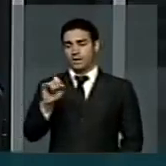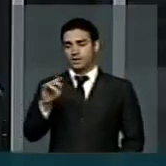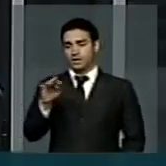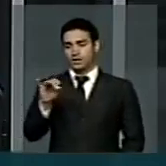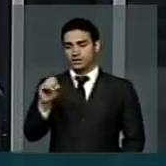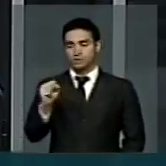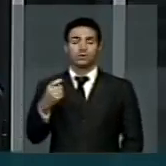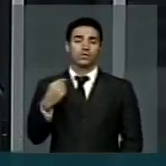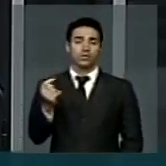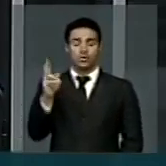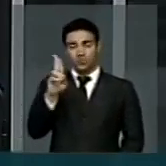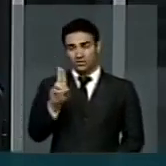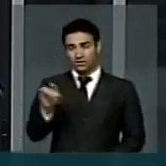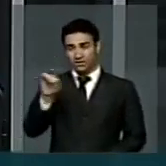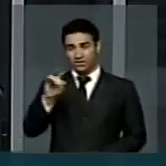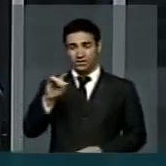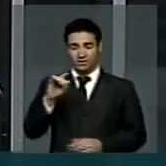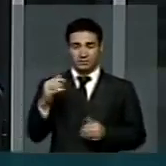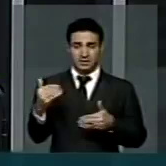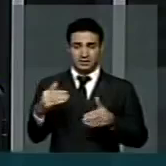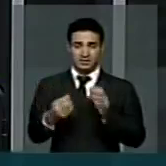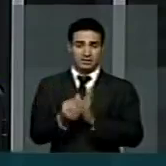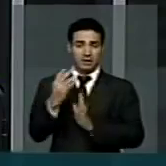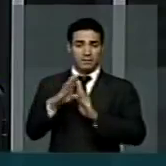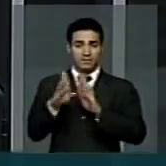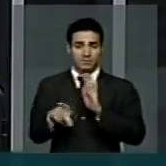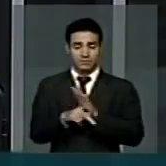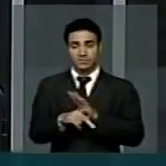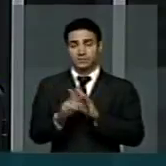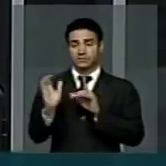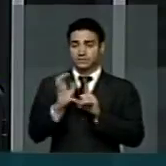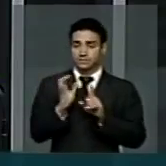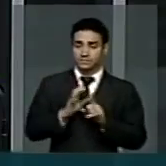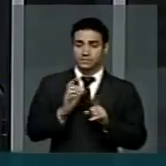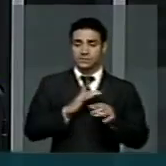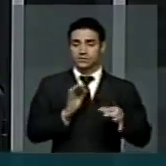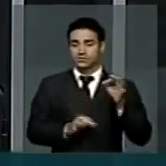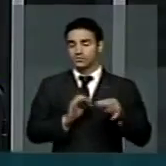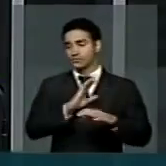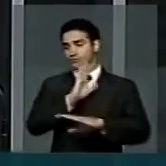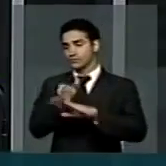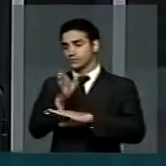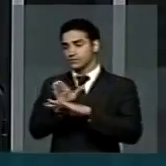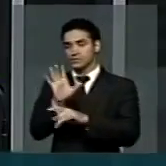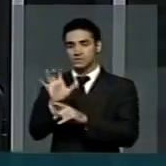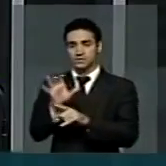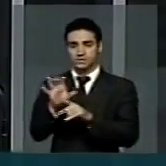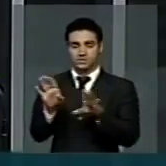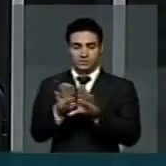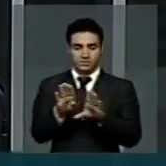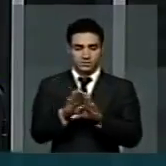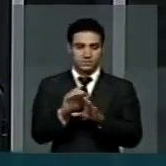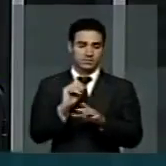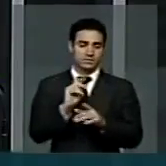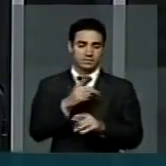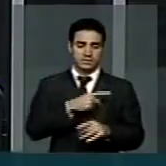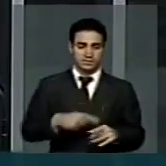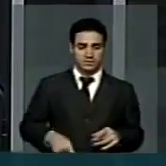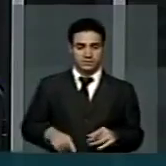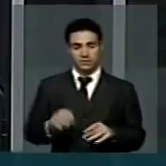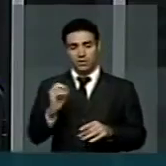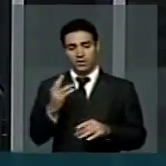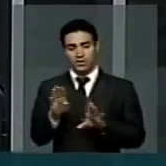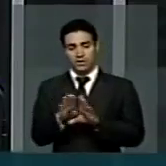medidas provisórias pelo poder executivo, as interferências do poder judiciário no legislativo e no executivo, ou mesmo